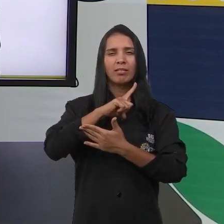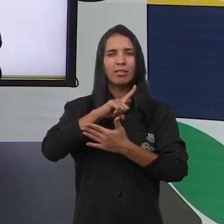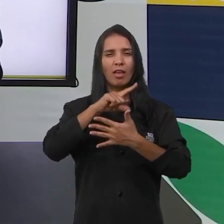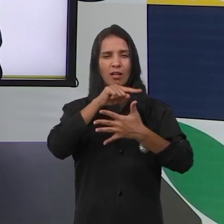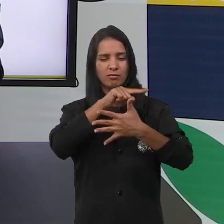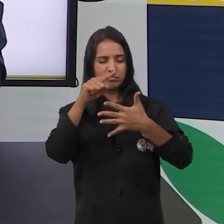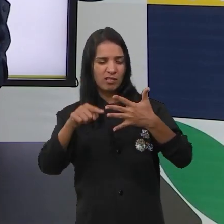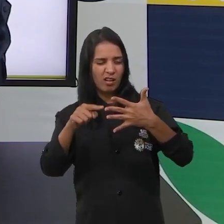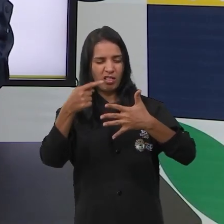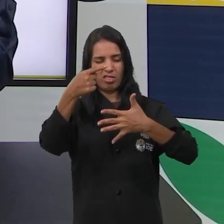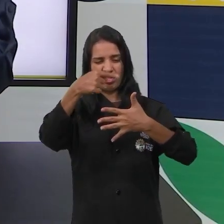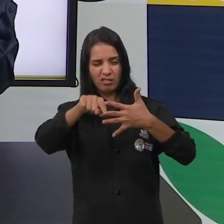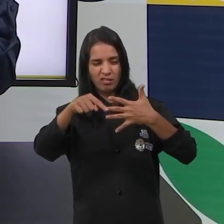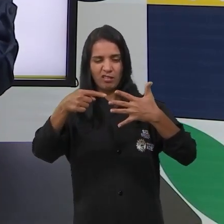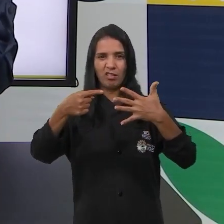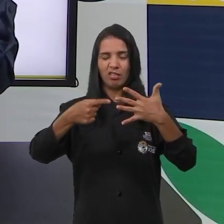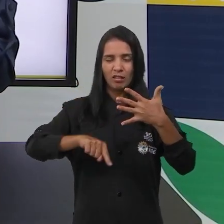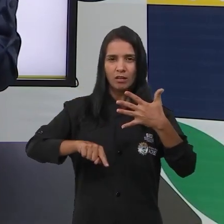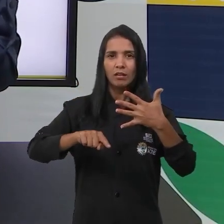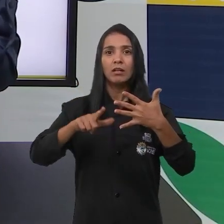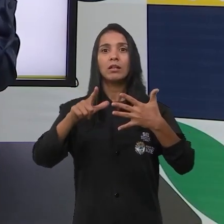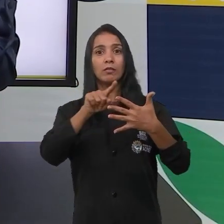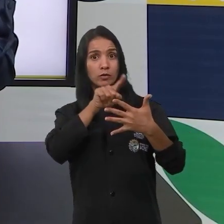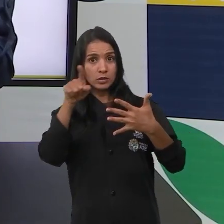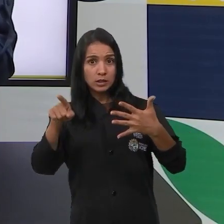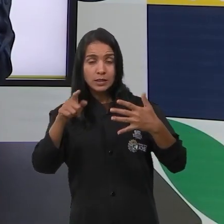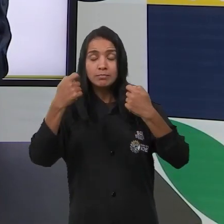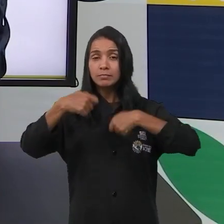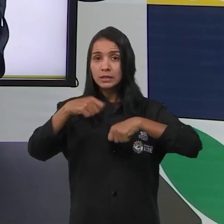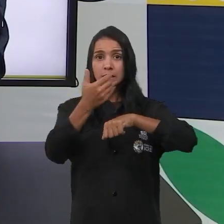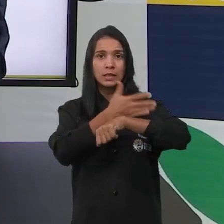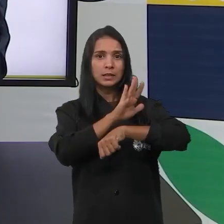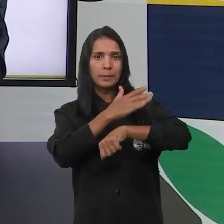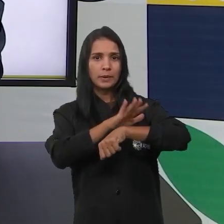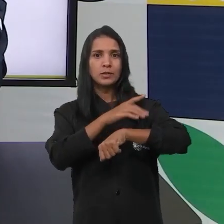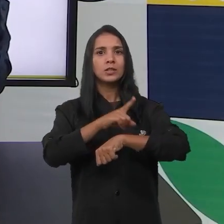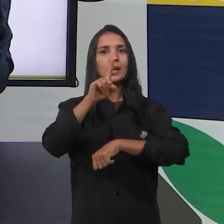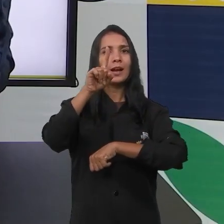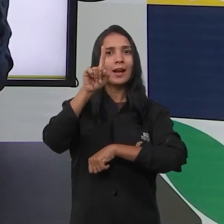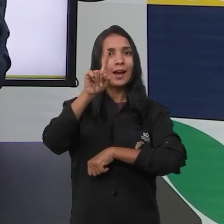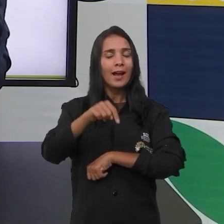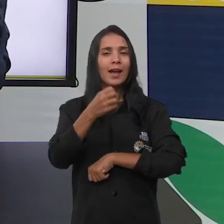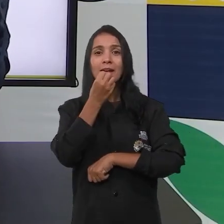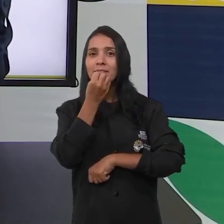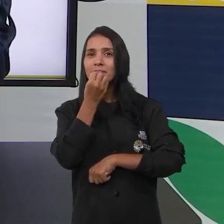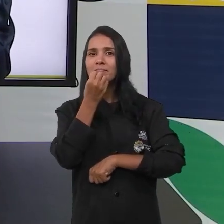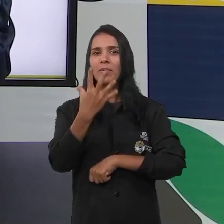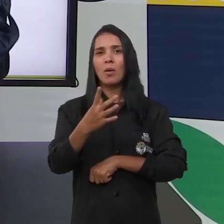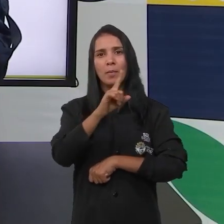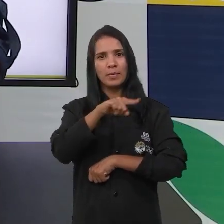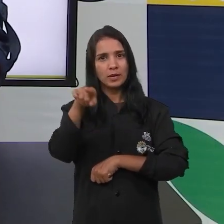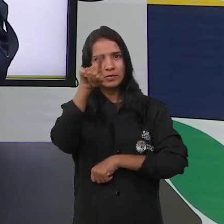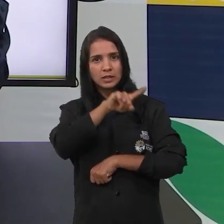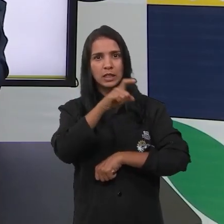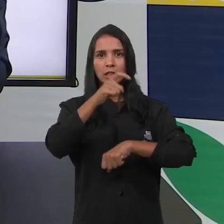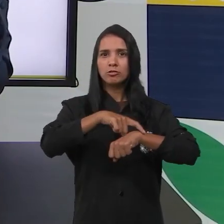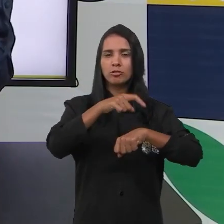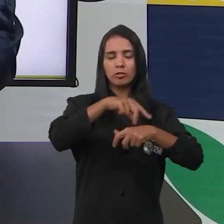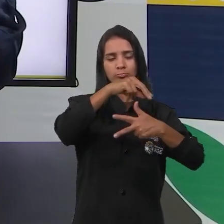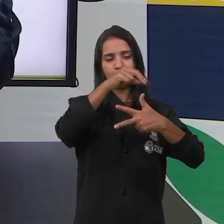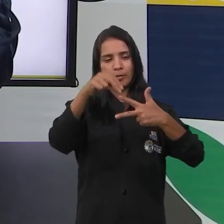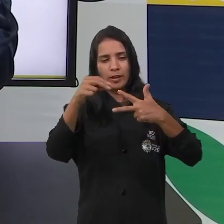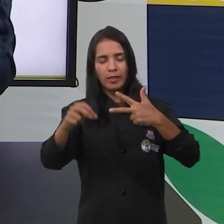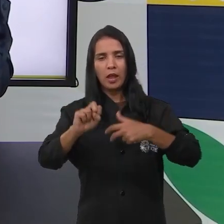isso aqui para vocês. E vocês trabalhando questões por eliminação, a sua chance de acertar é muito maior nos concursos, no Enem,